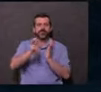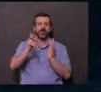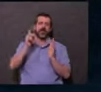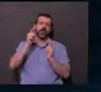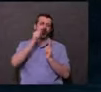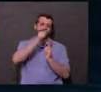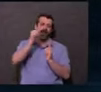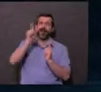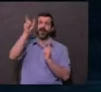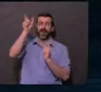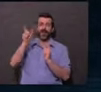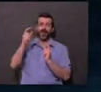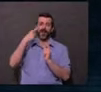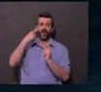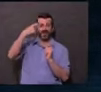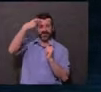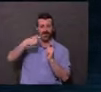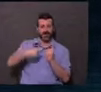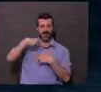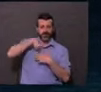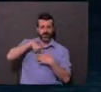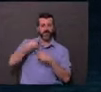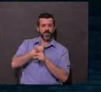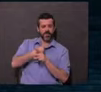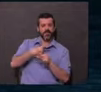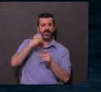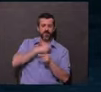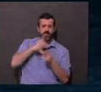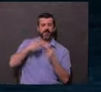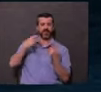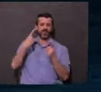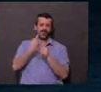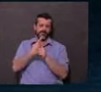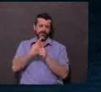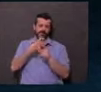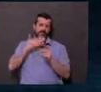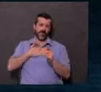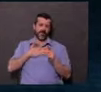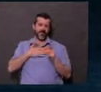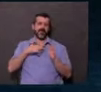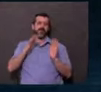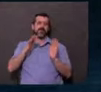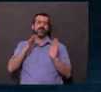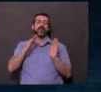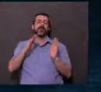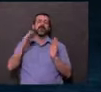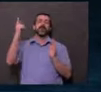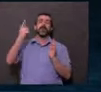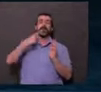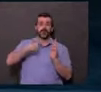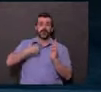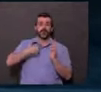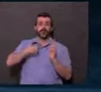sombrias e as trevas que podem paralisar-nos e nos diz: eu vim ao mundo como luz.